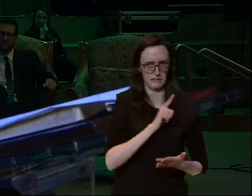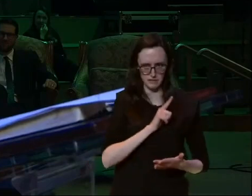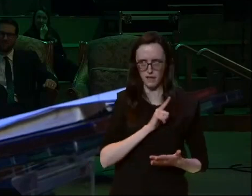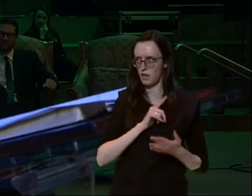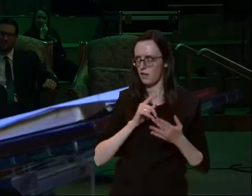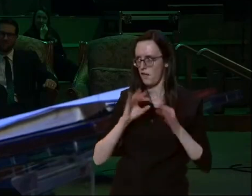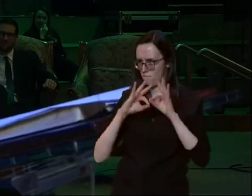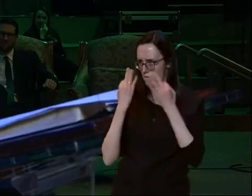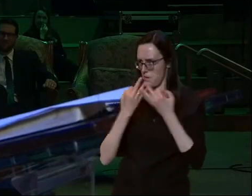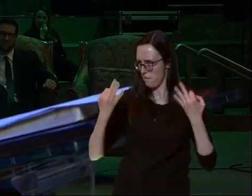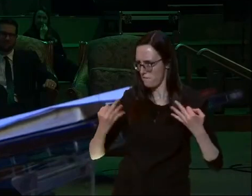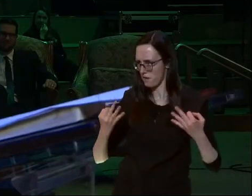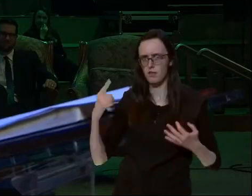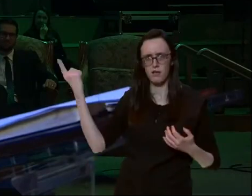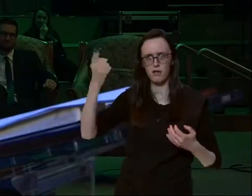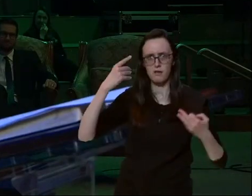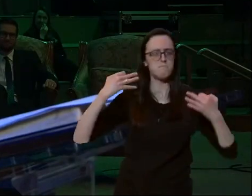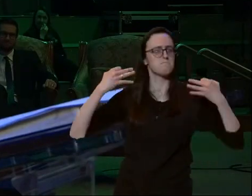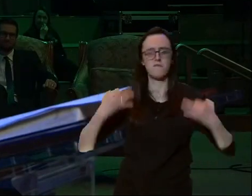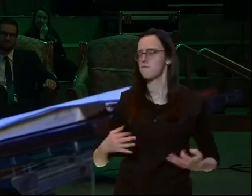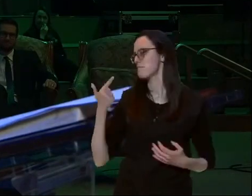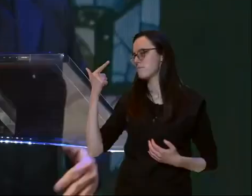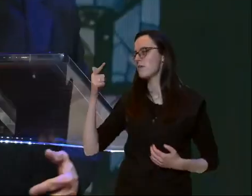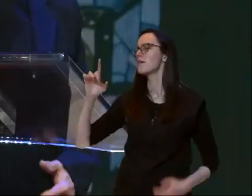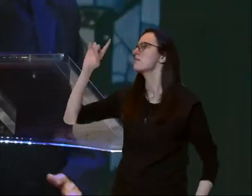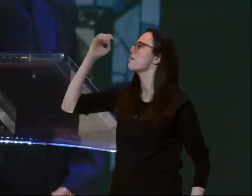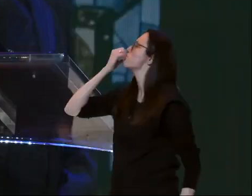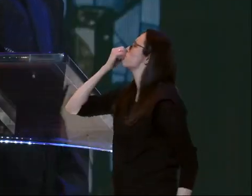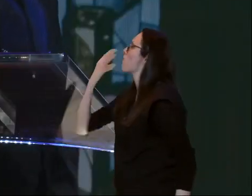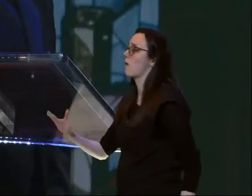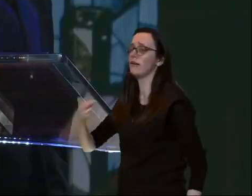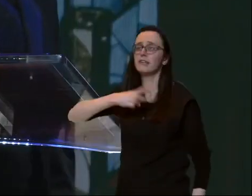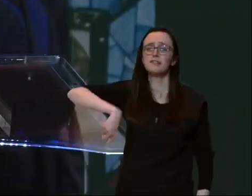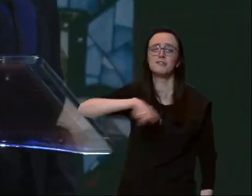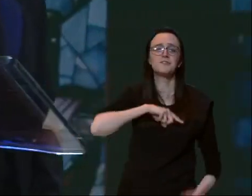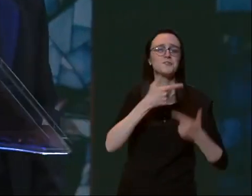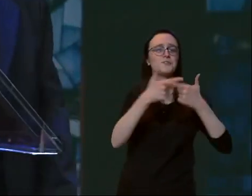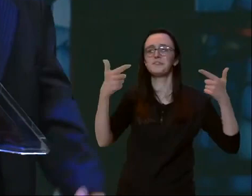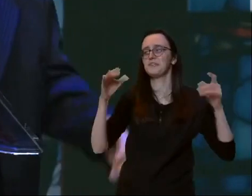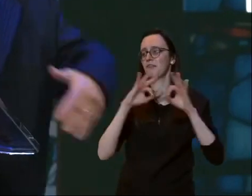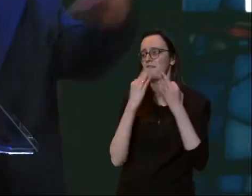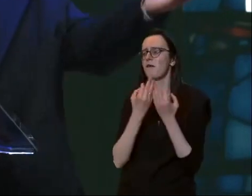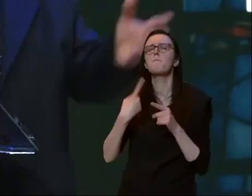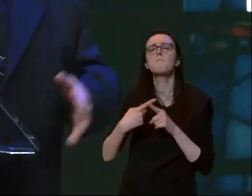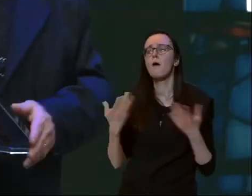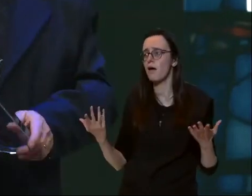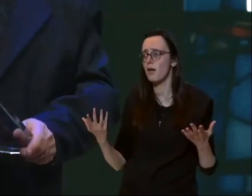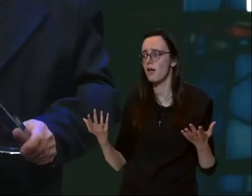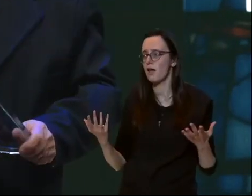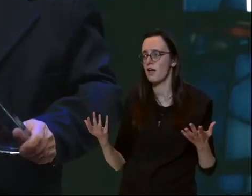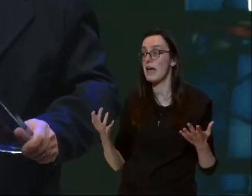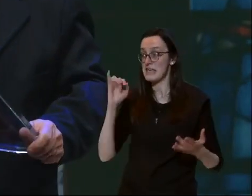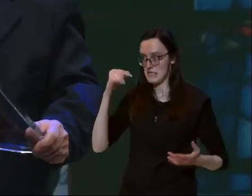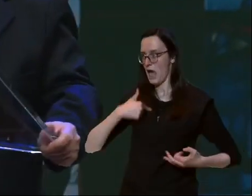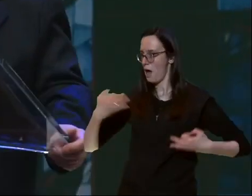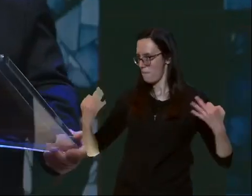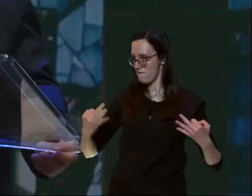Existe família perfeita? Deus é tão bom que não existe. Para quê? Ninguém ri de